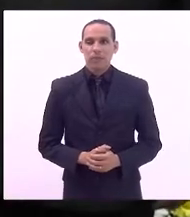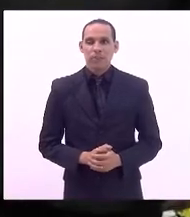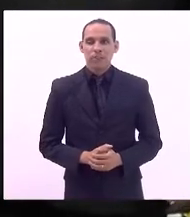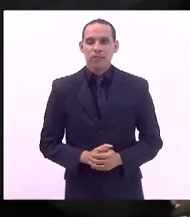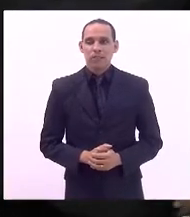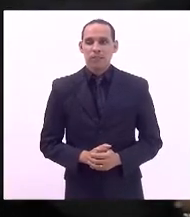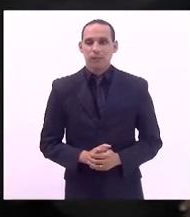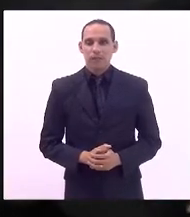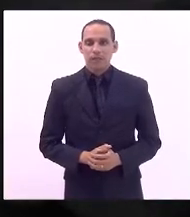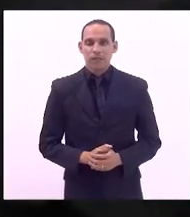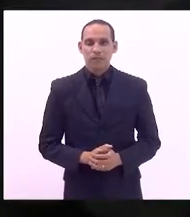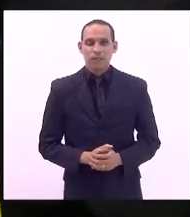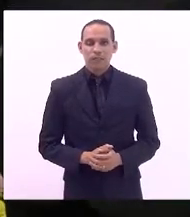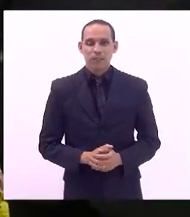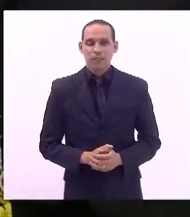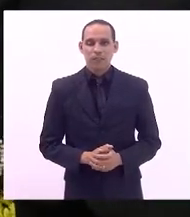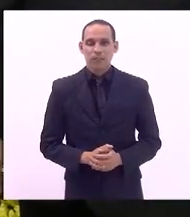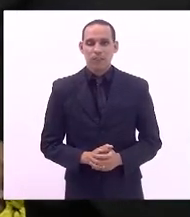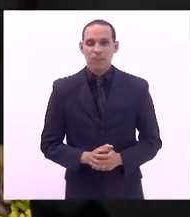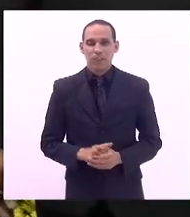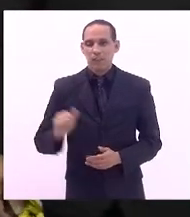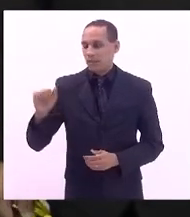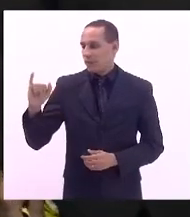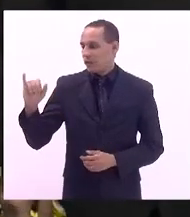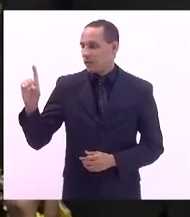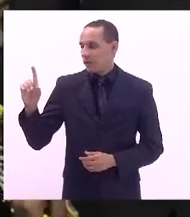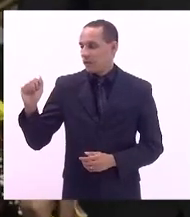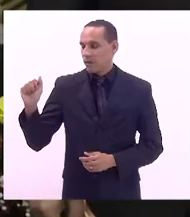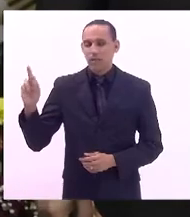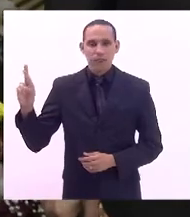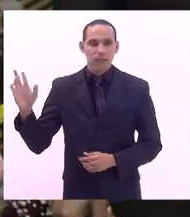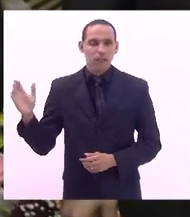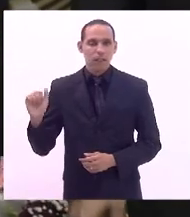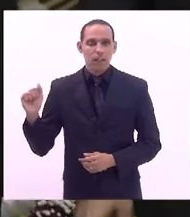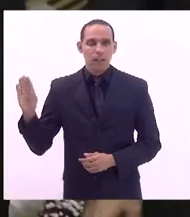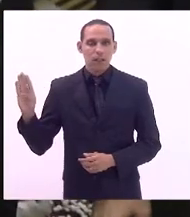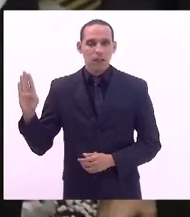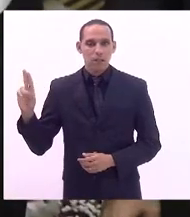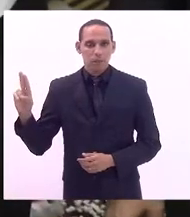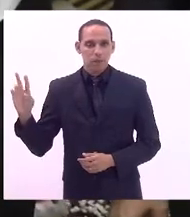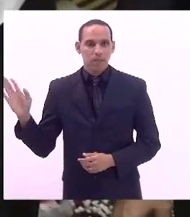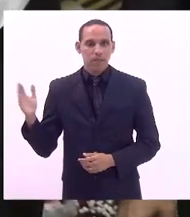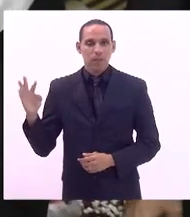E aí da ABU talib